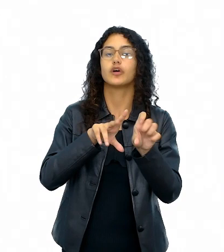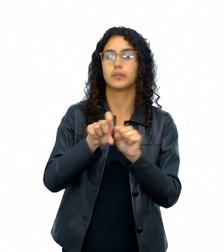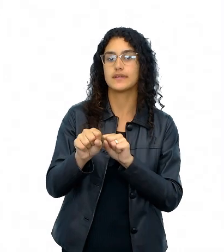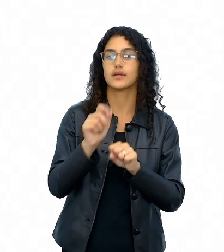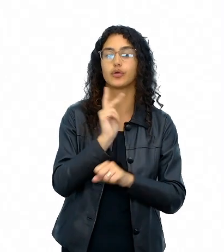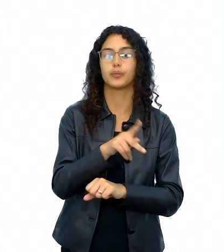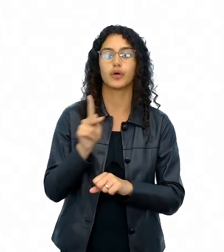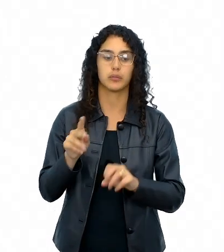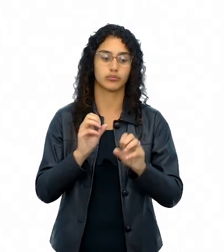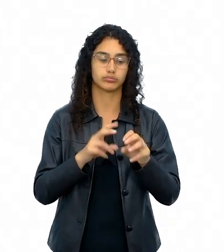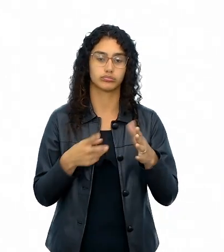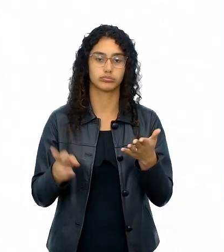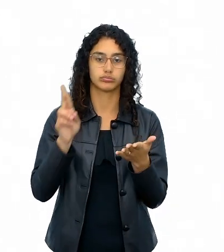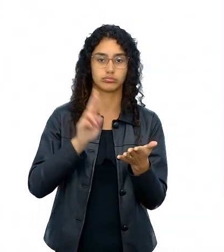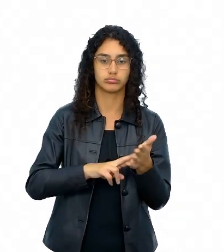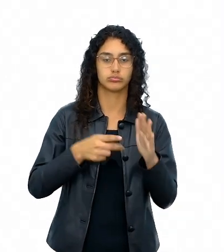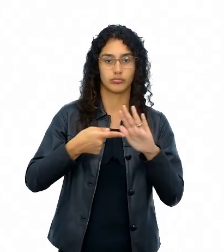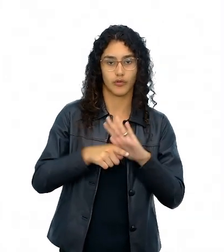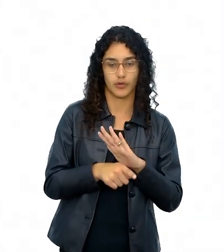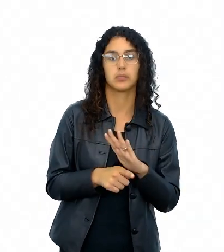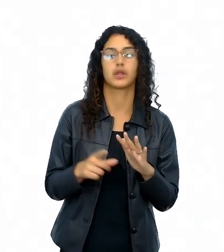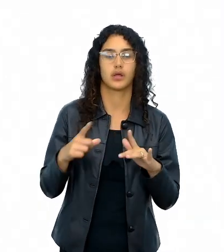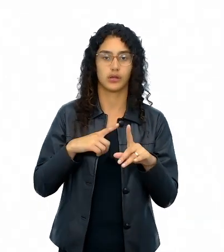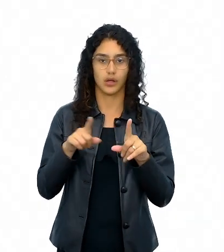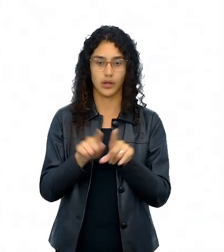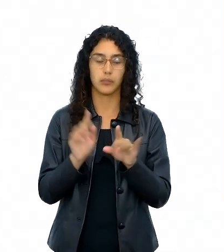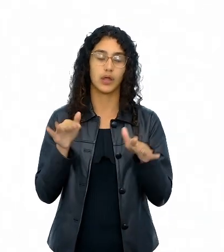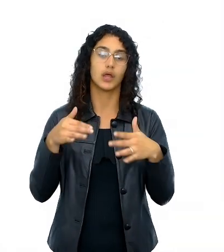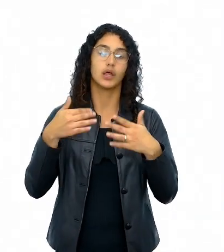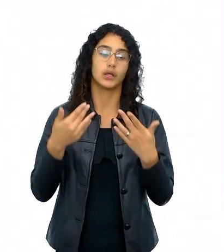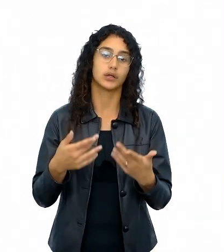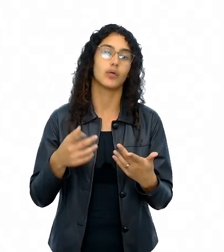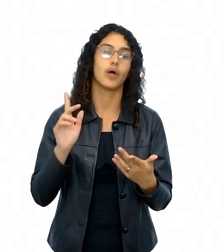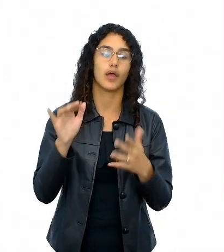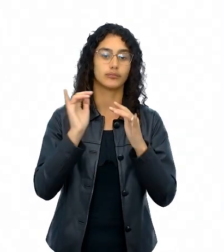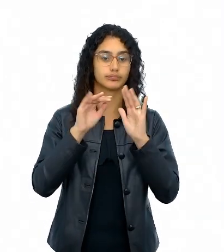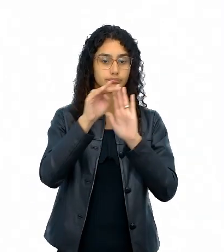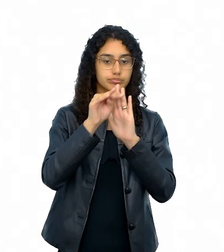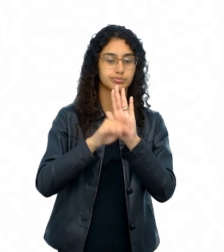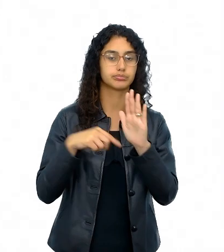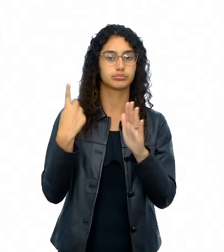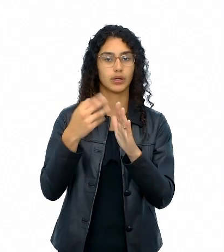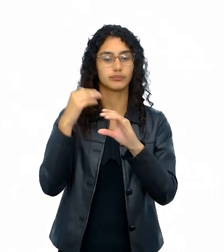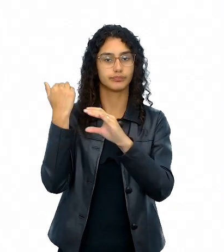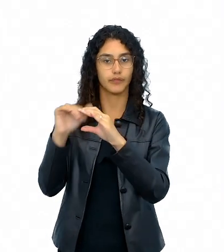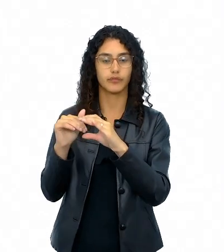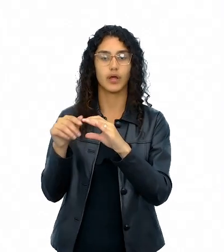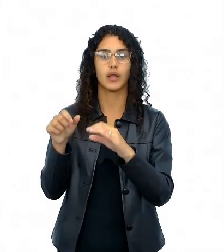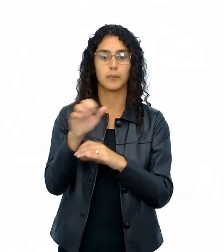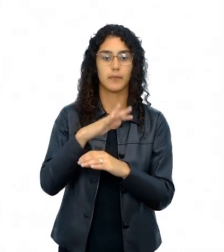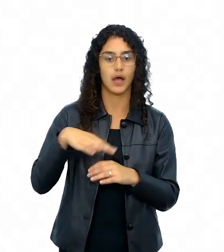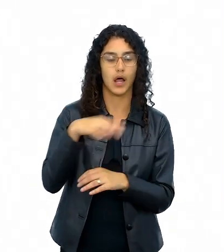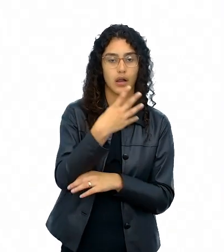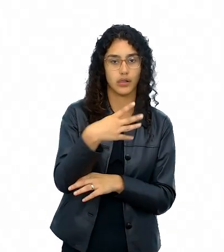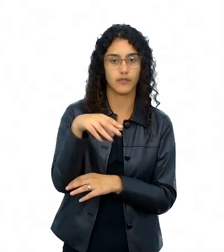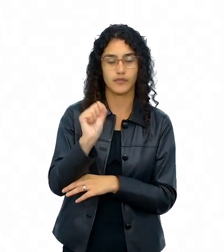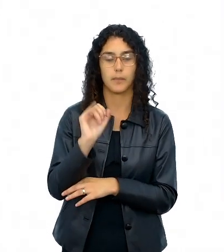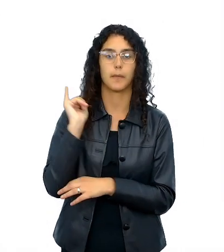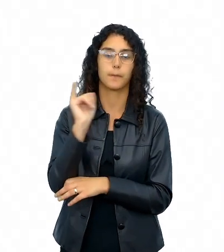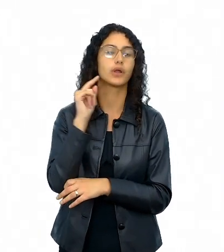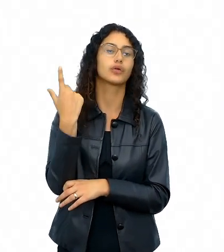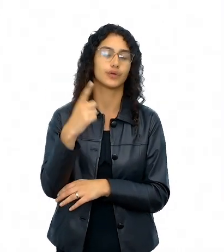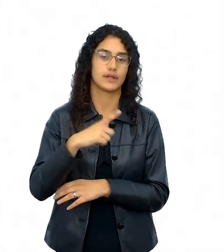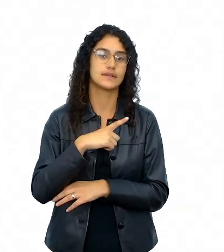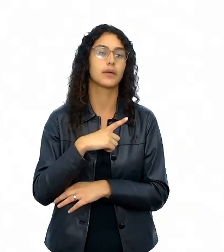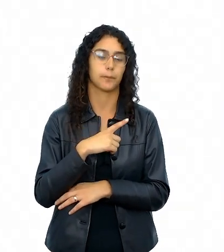do Programa de Recuperação e Aprofundamento, né? E aí, esse formulário é diretamente enviado para a EFAP, é muito importante a gente ter